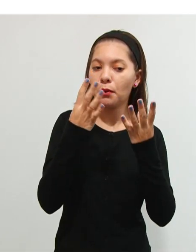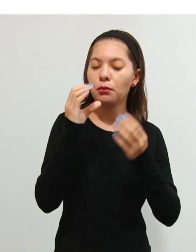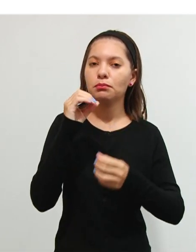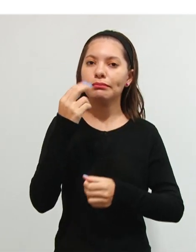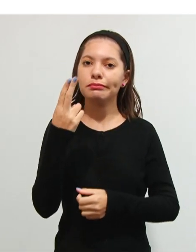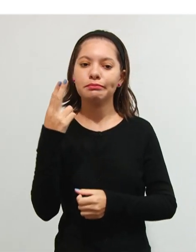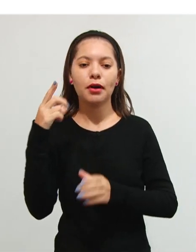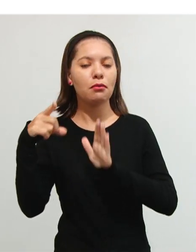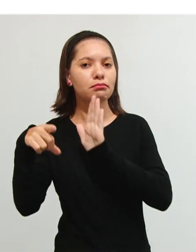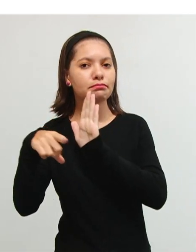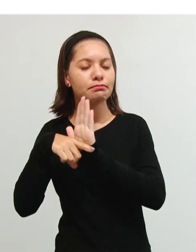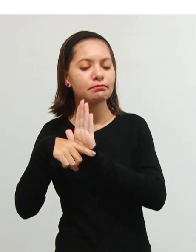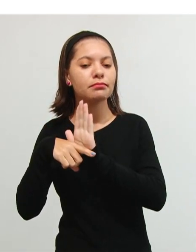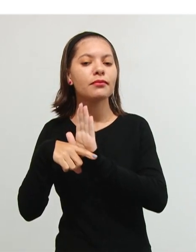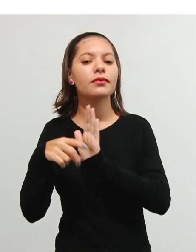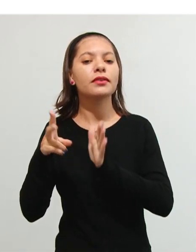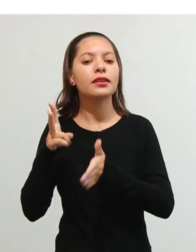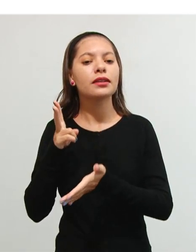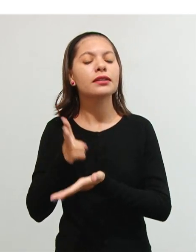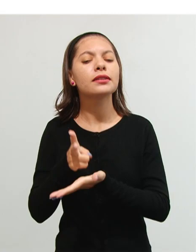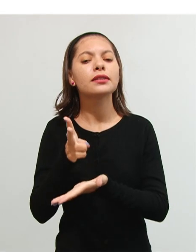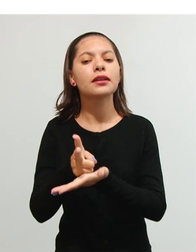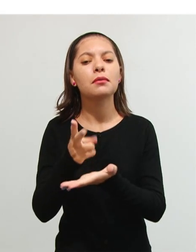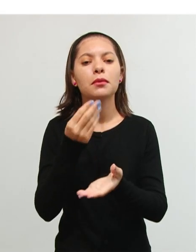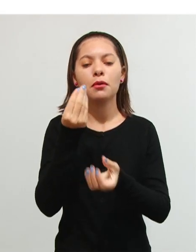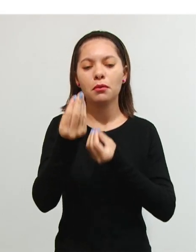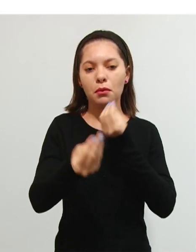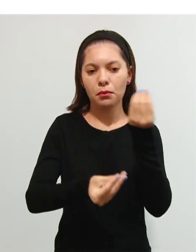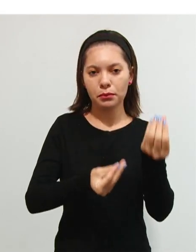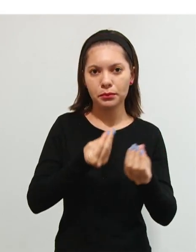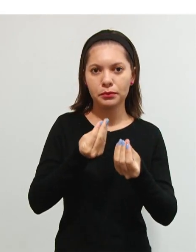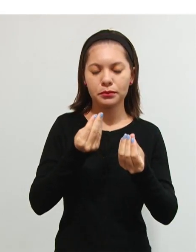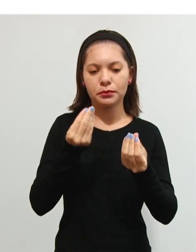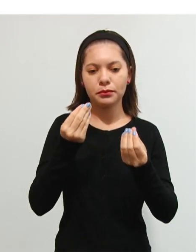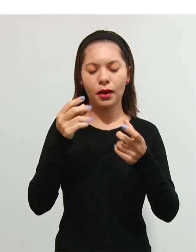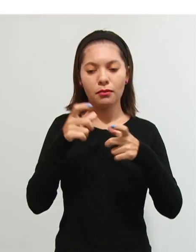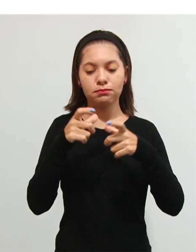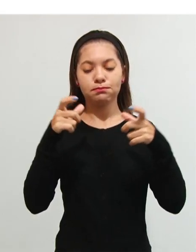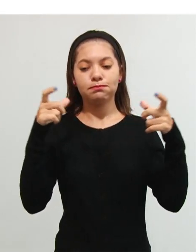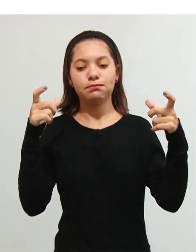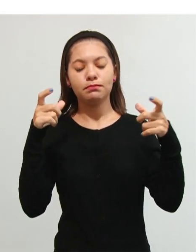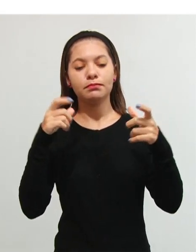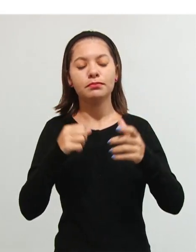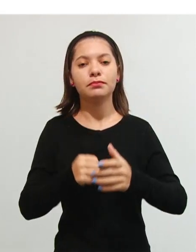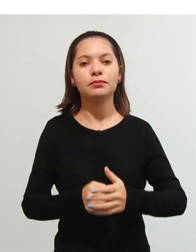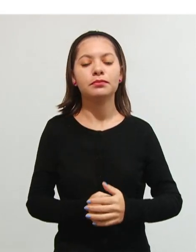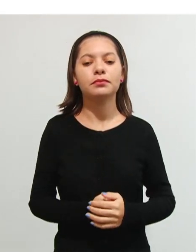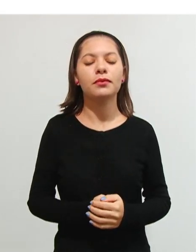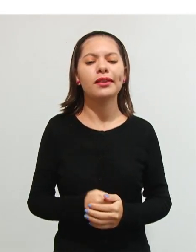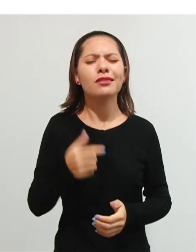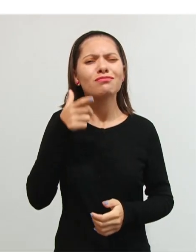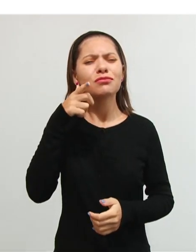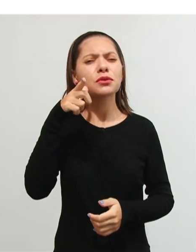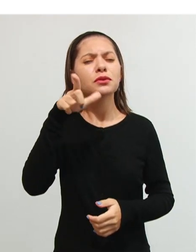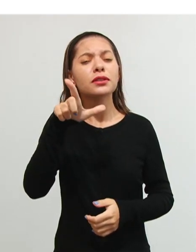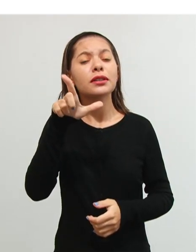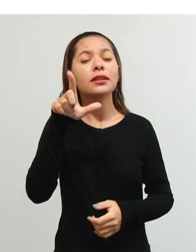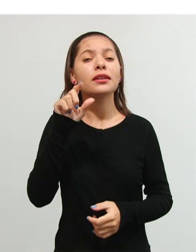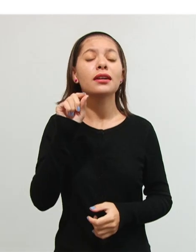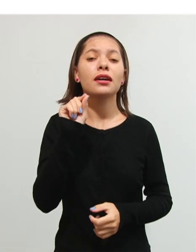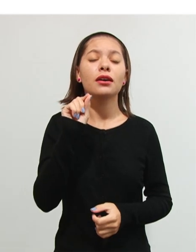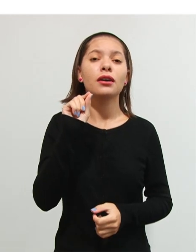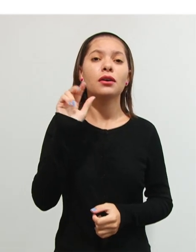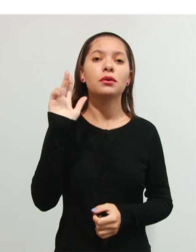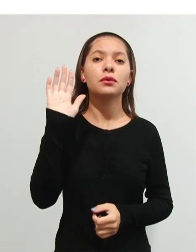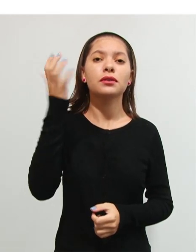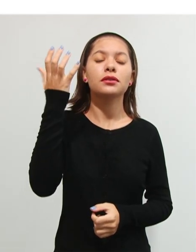negativo, mas sempre com o aumento desse reforço. Se não alcançasse, haveria então